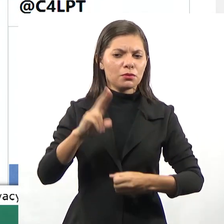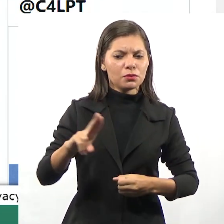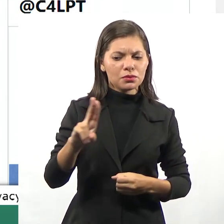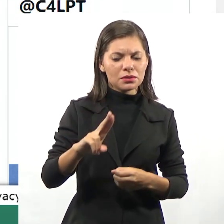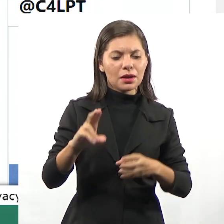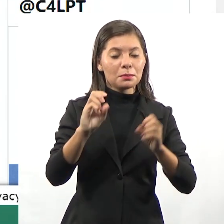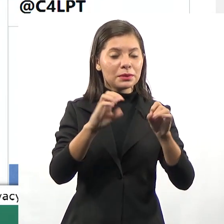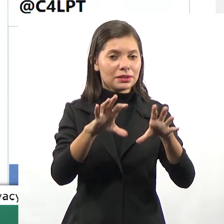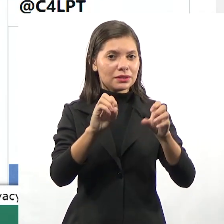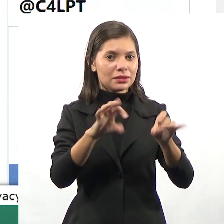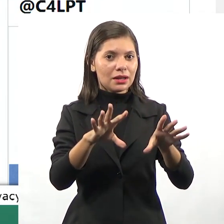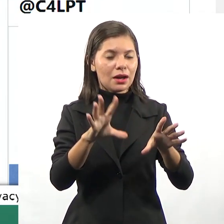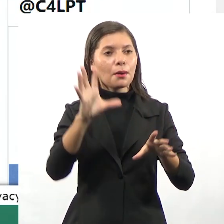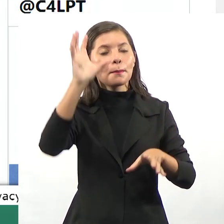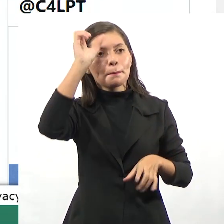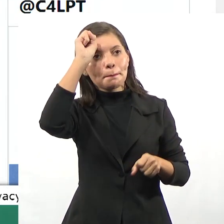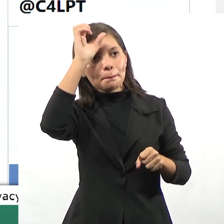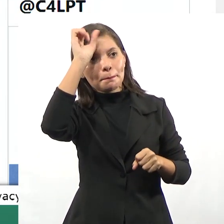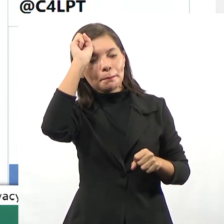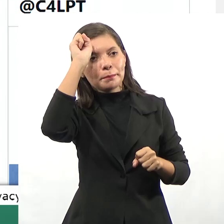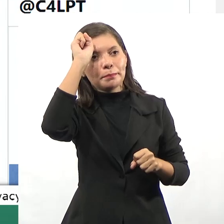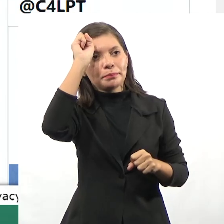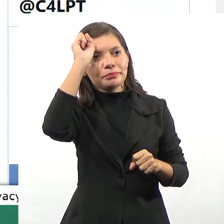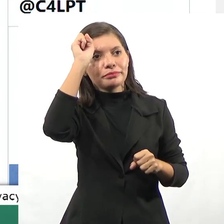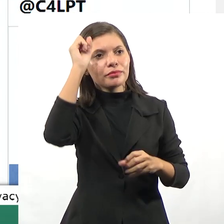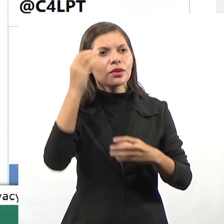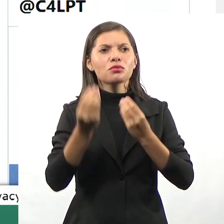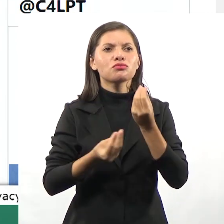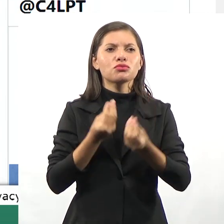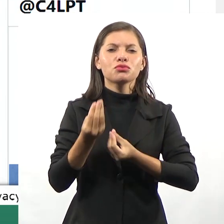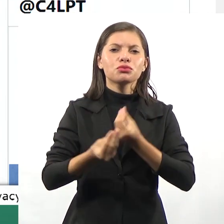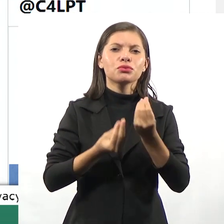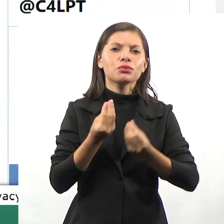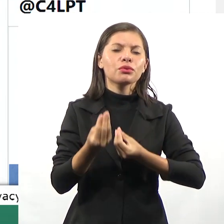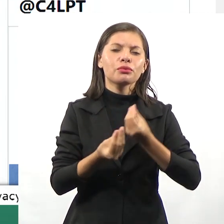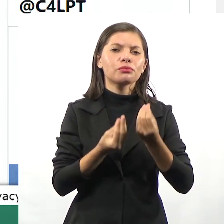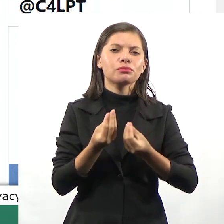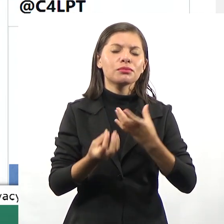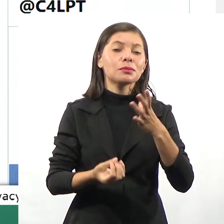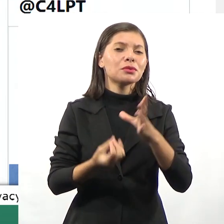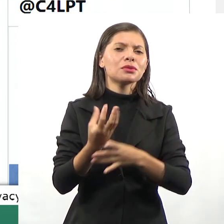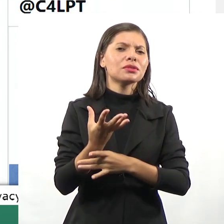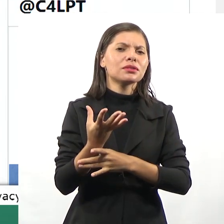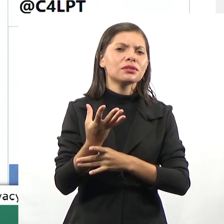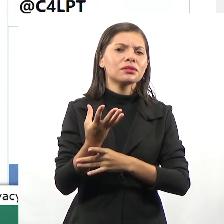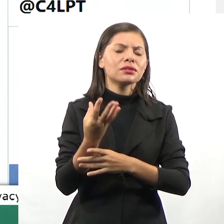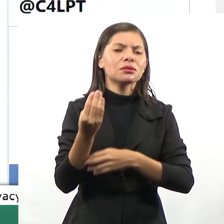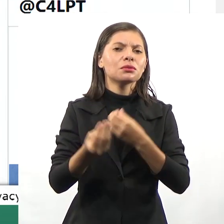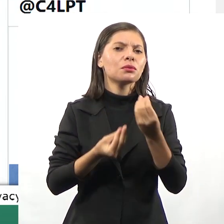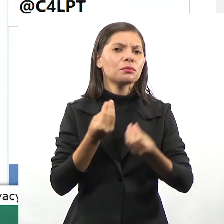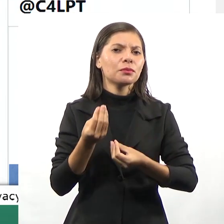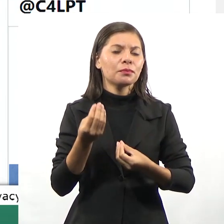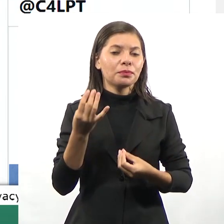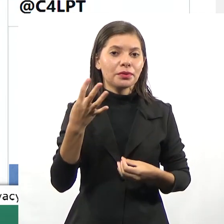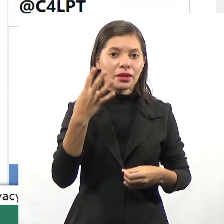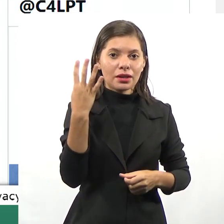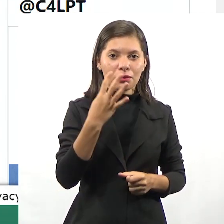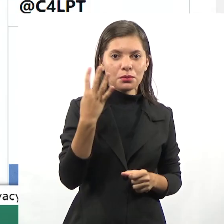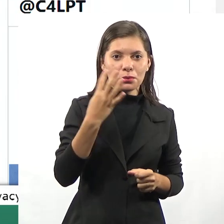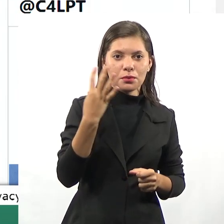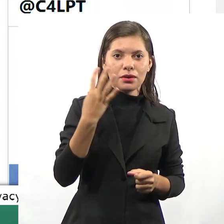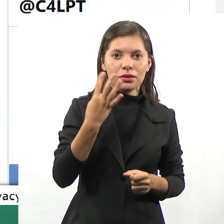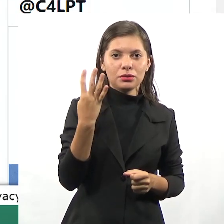Google para ensinar algo, ou para aprender algo, ou para produzir algo? Em quarto,